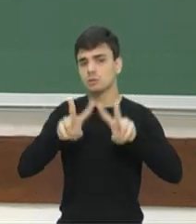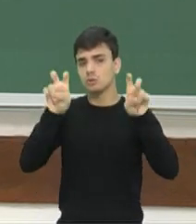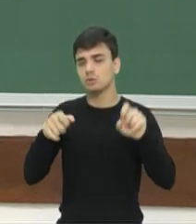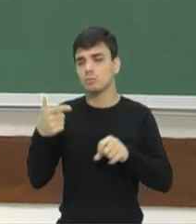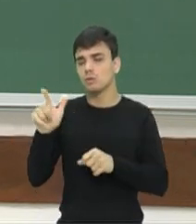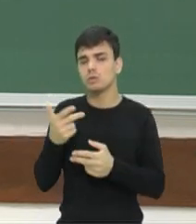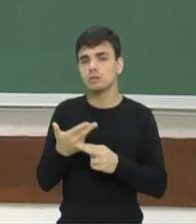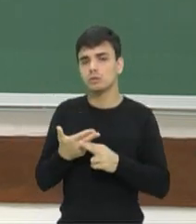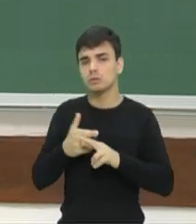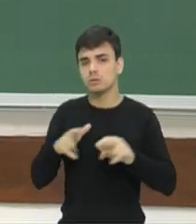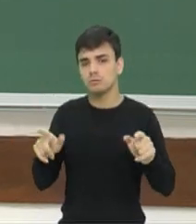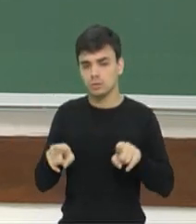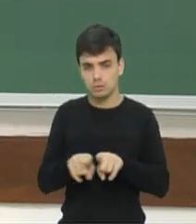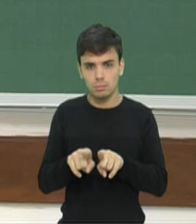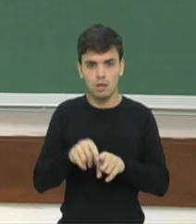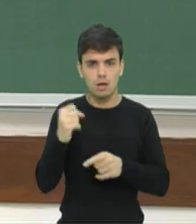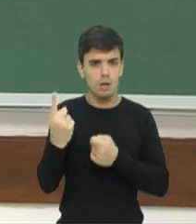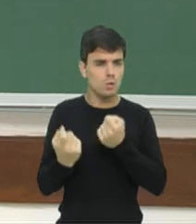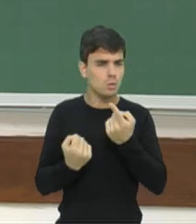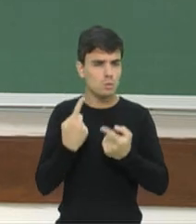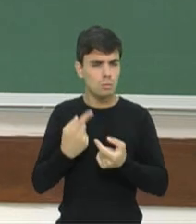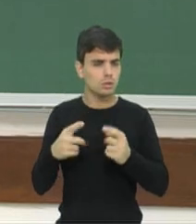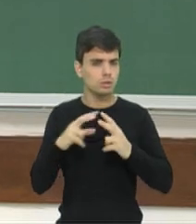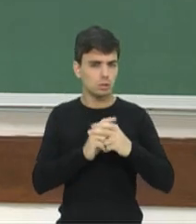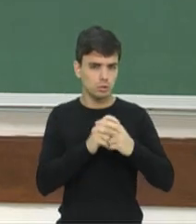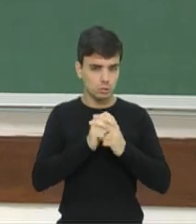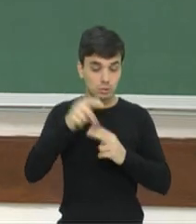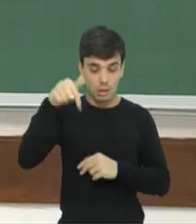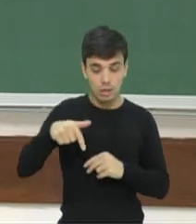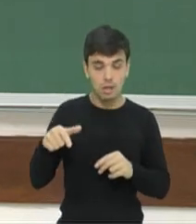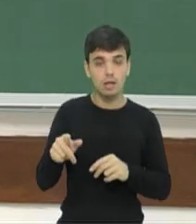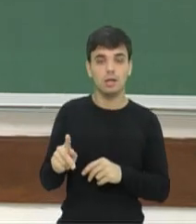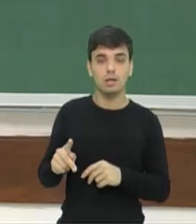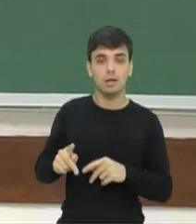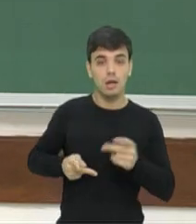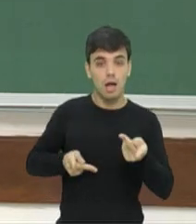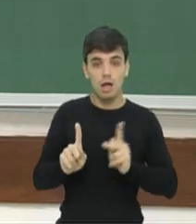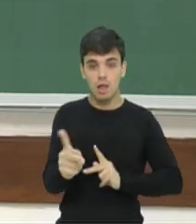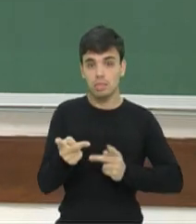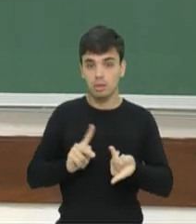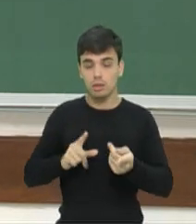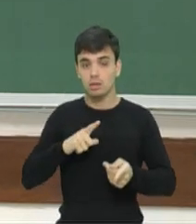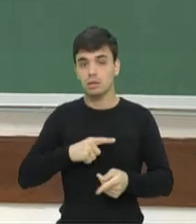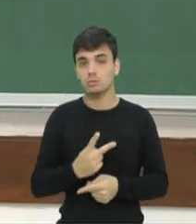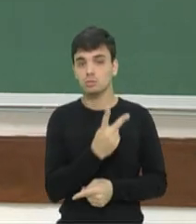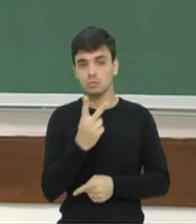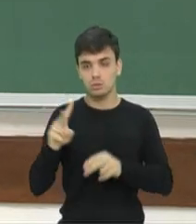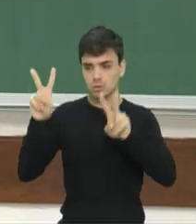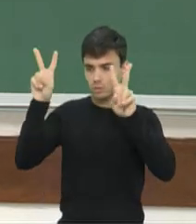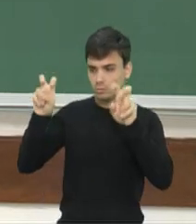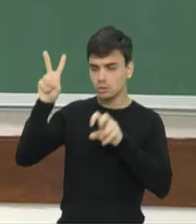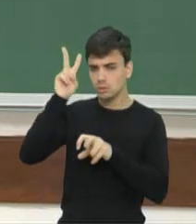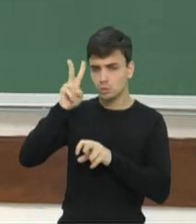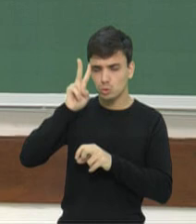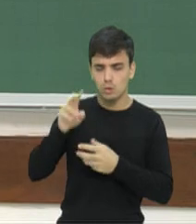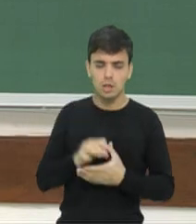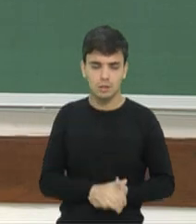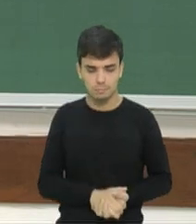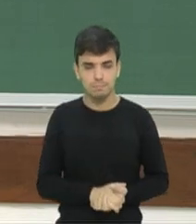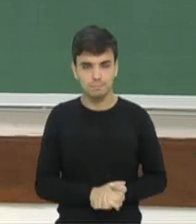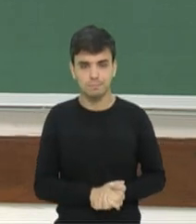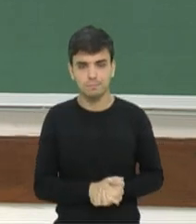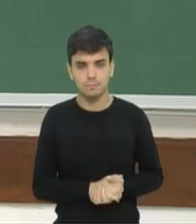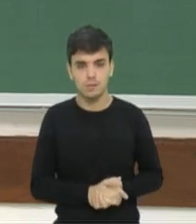parte histórica de algumas lutas, no Karatê nós temos duas vertentes que tratam a história do Karatê, né? Então nós vamos ver cada uma